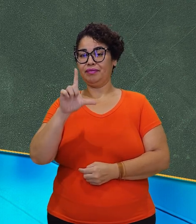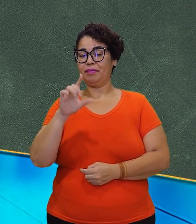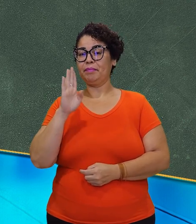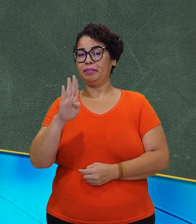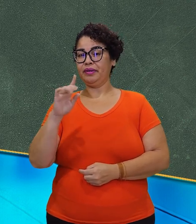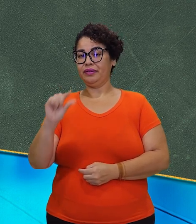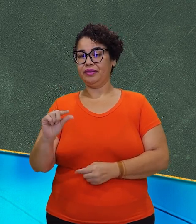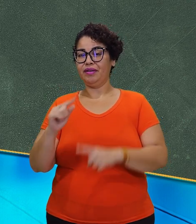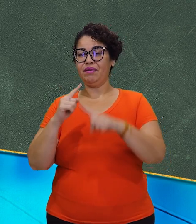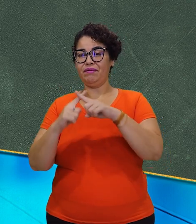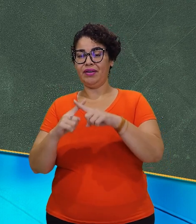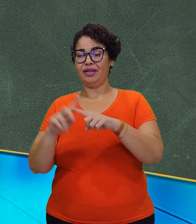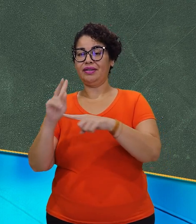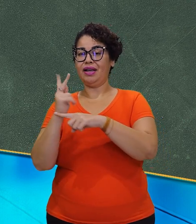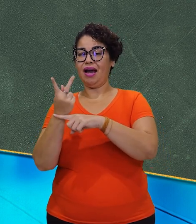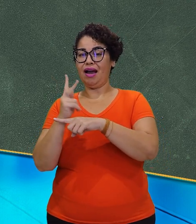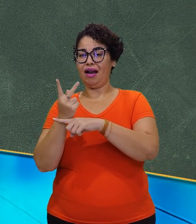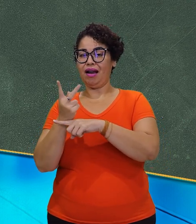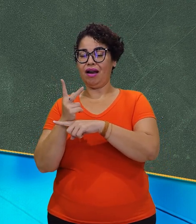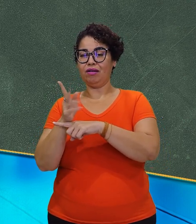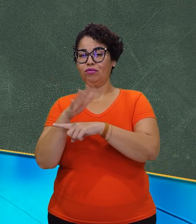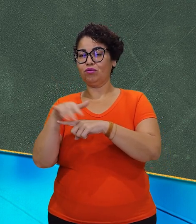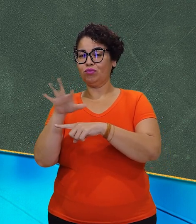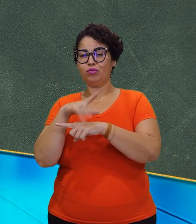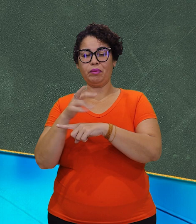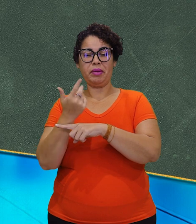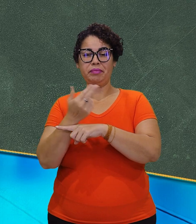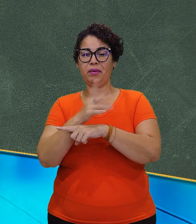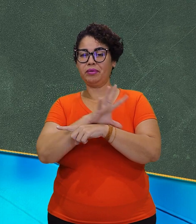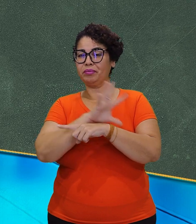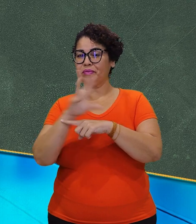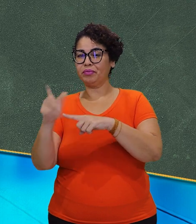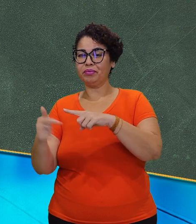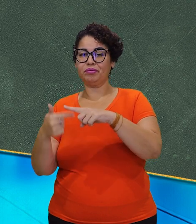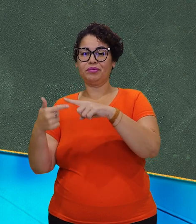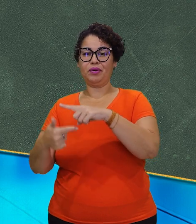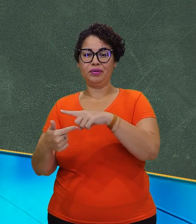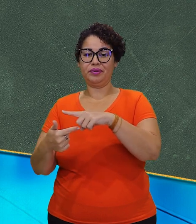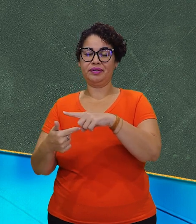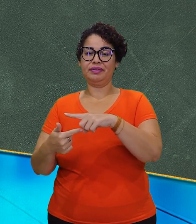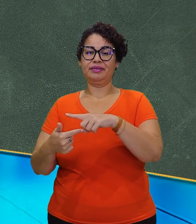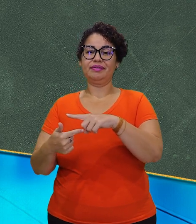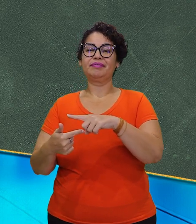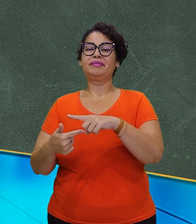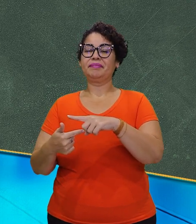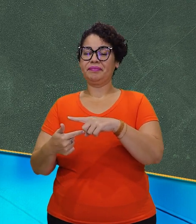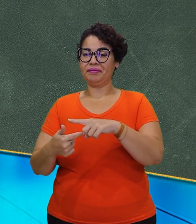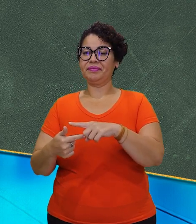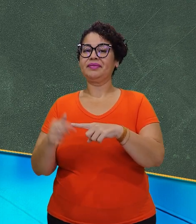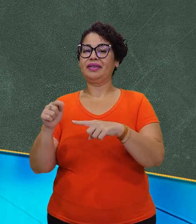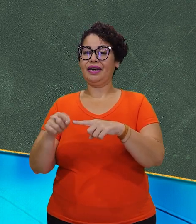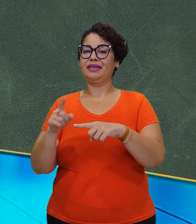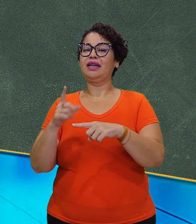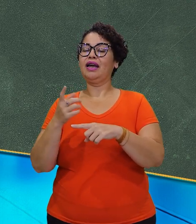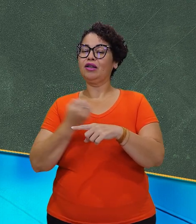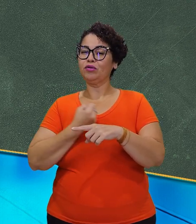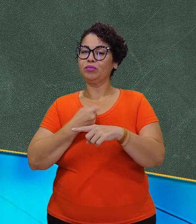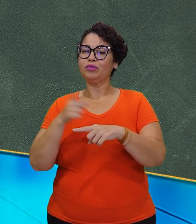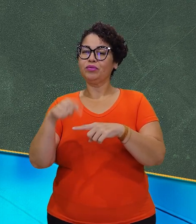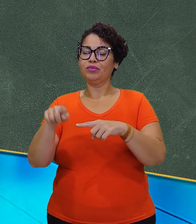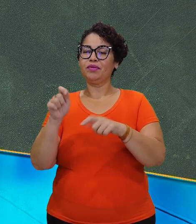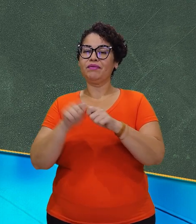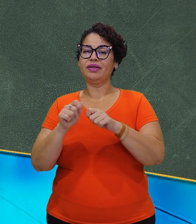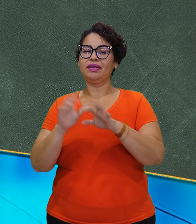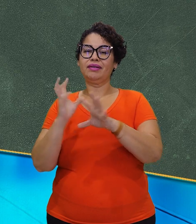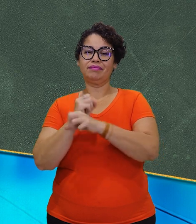mais Bzinho vezes h, tudo é a mesma coisa, que dividir tudo por 2. E esta é a